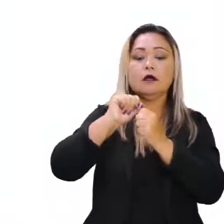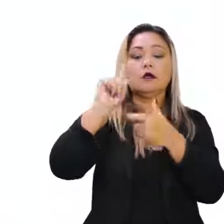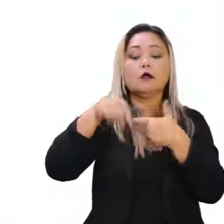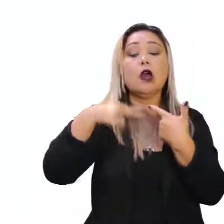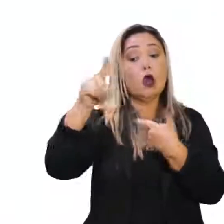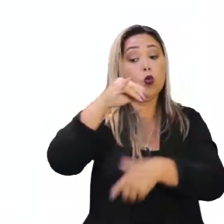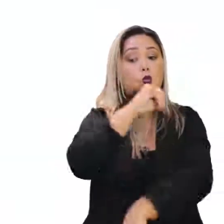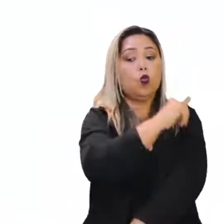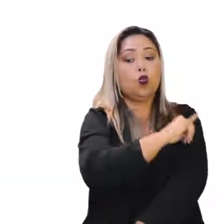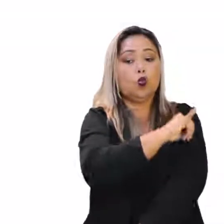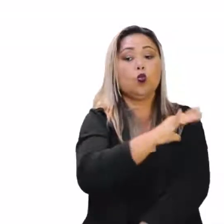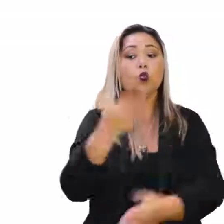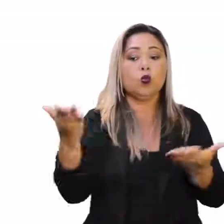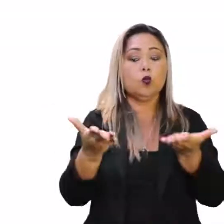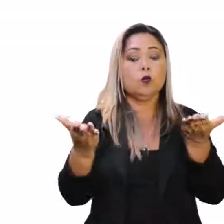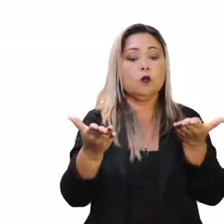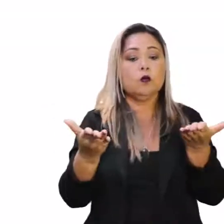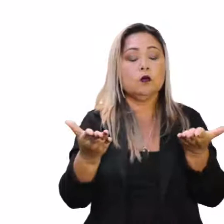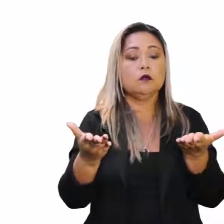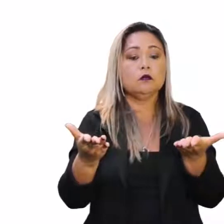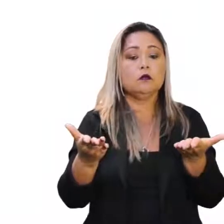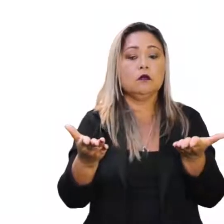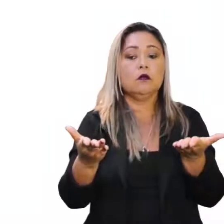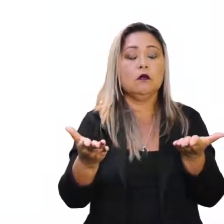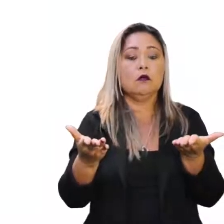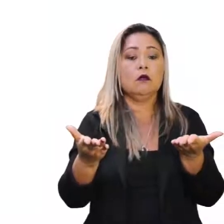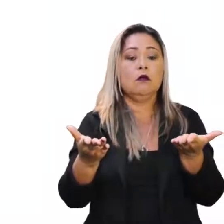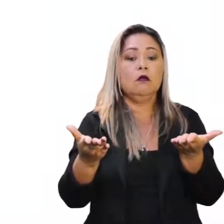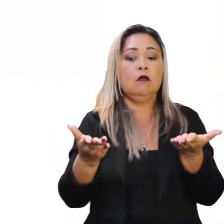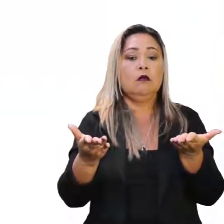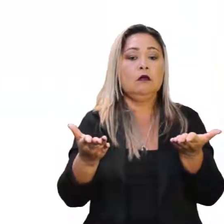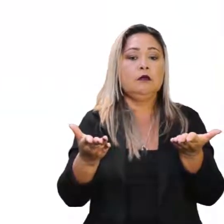de Janeiro, né, onde hoje em dia